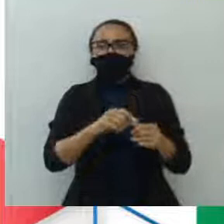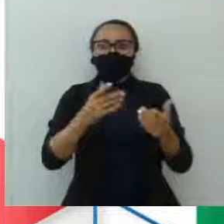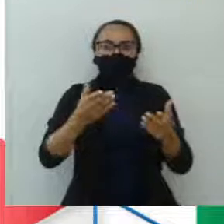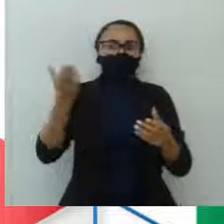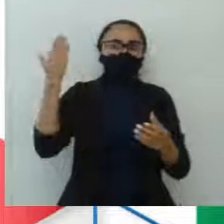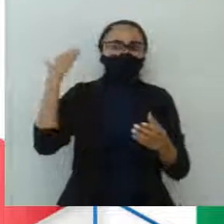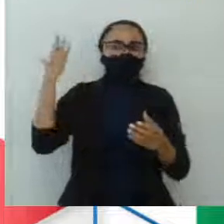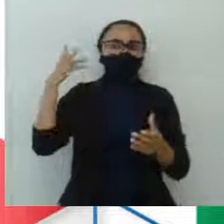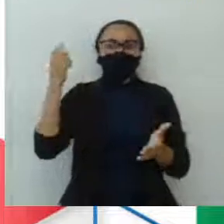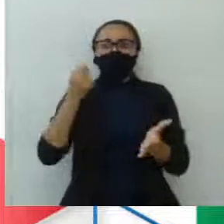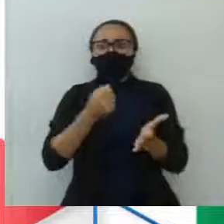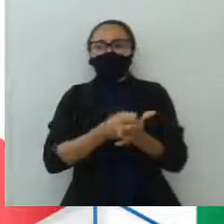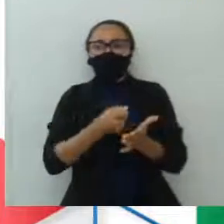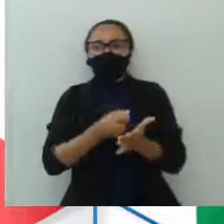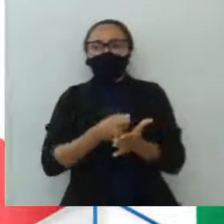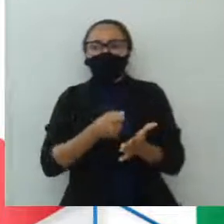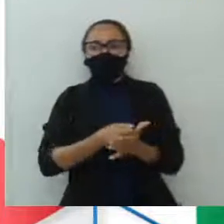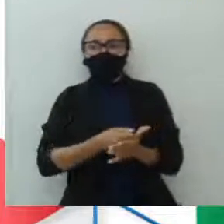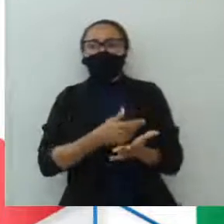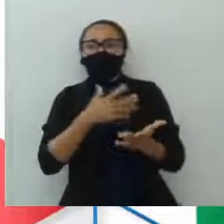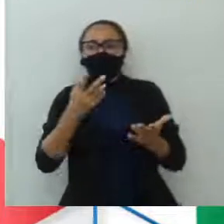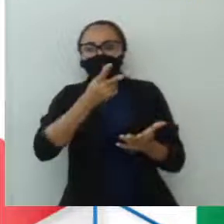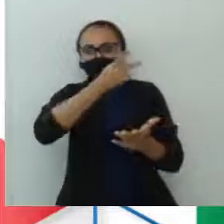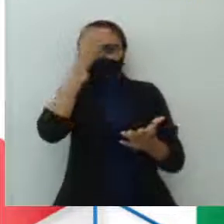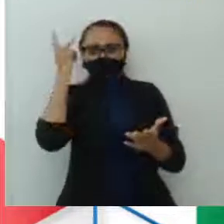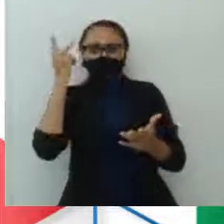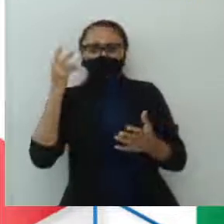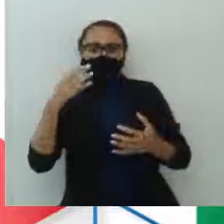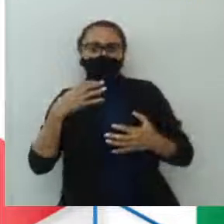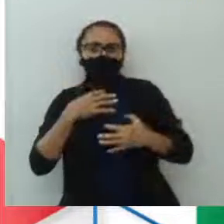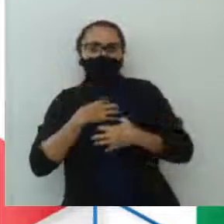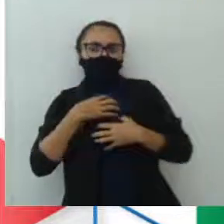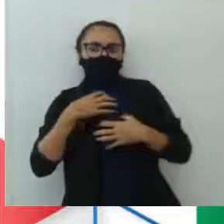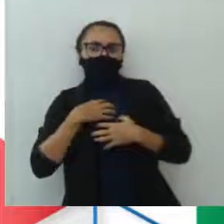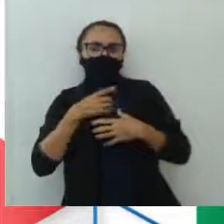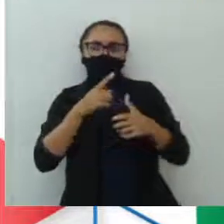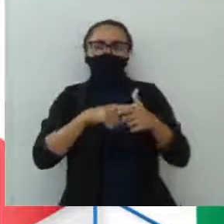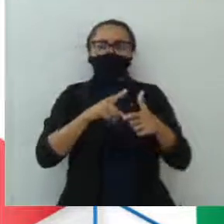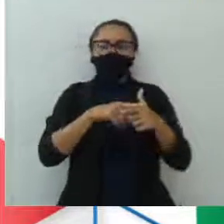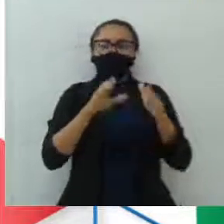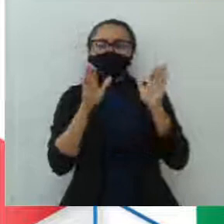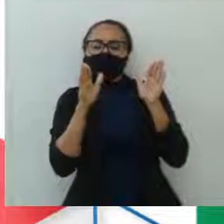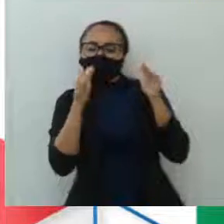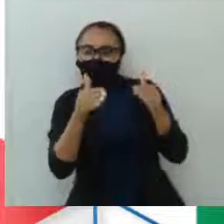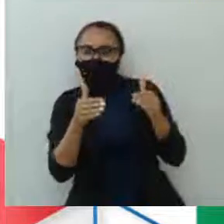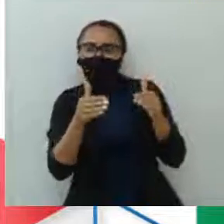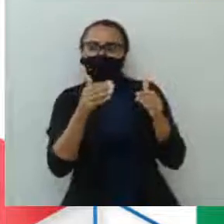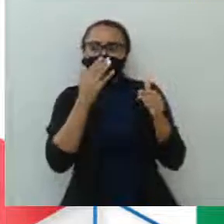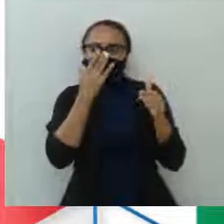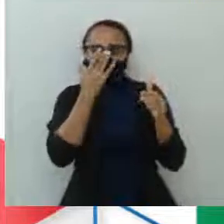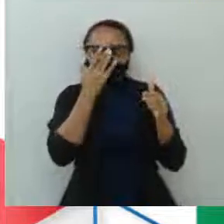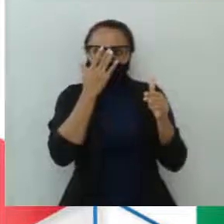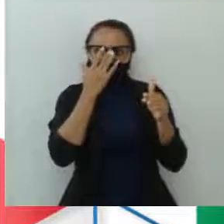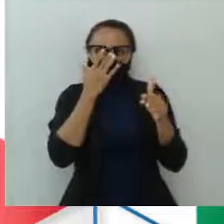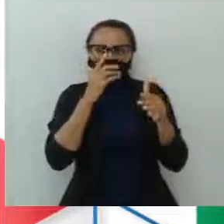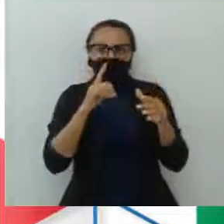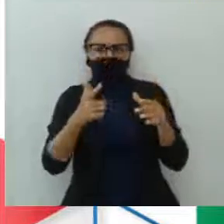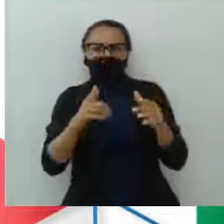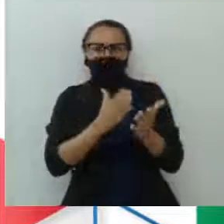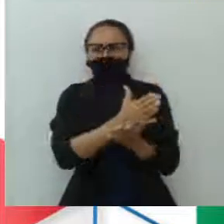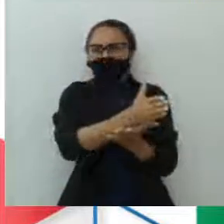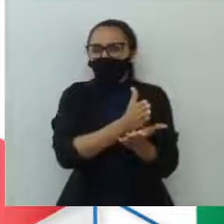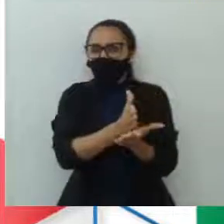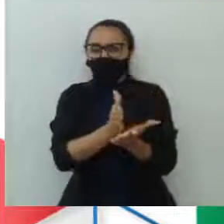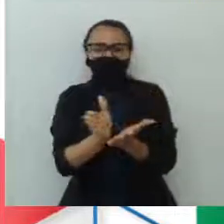antiga exige que o espectador se centre apenas no problema central, sem desvio para ações